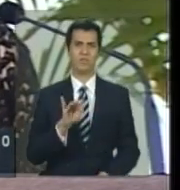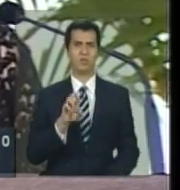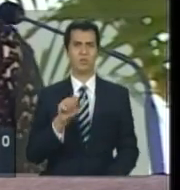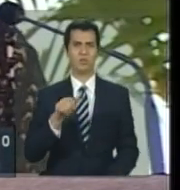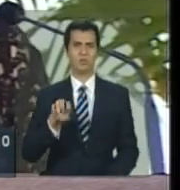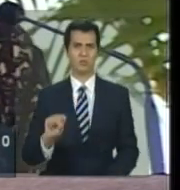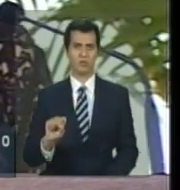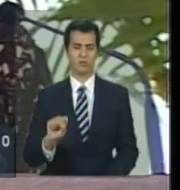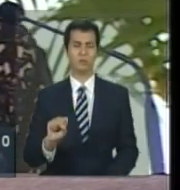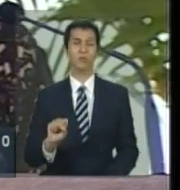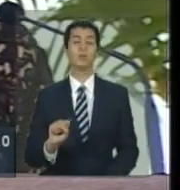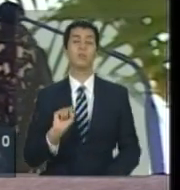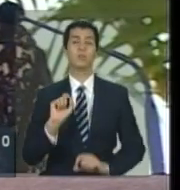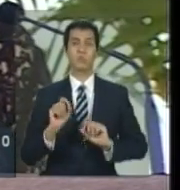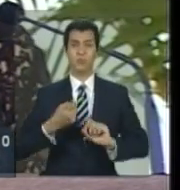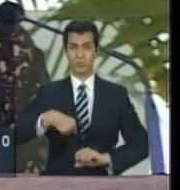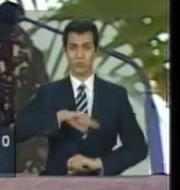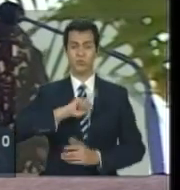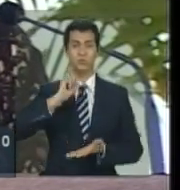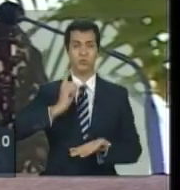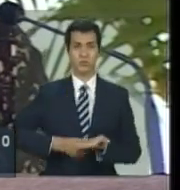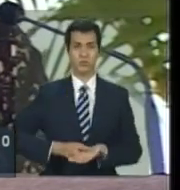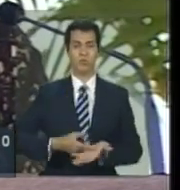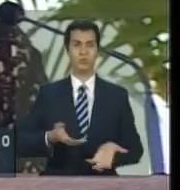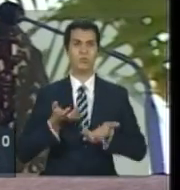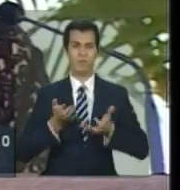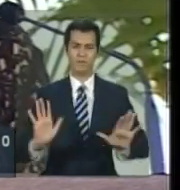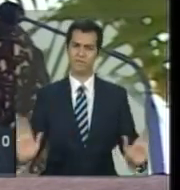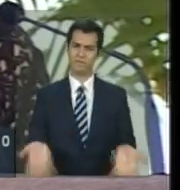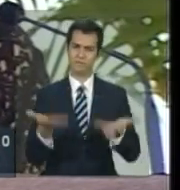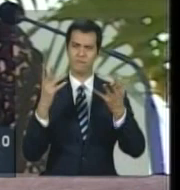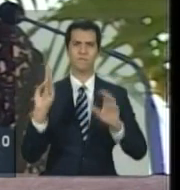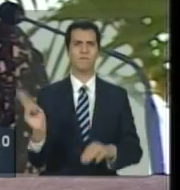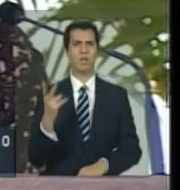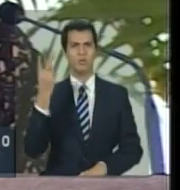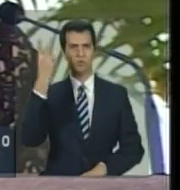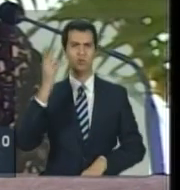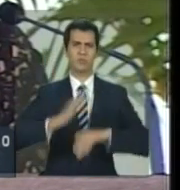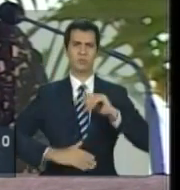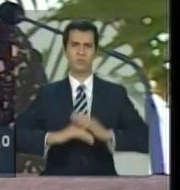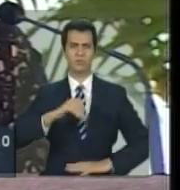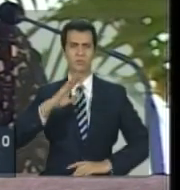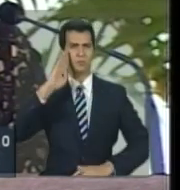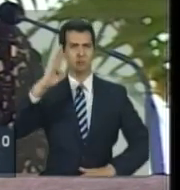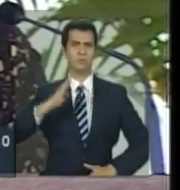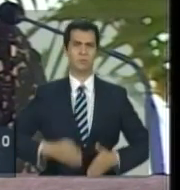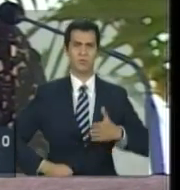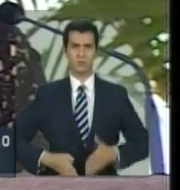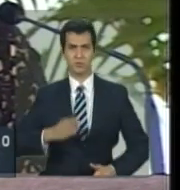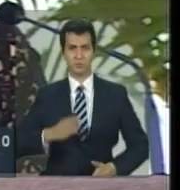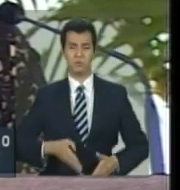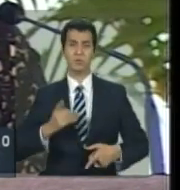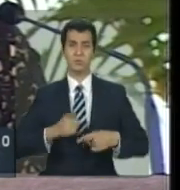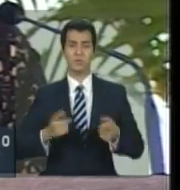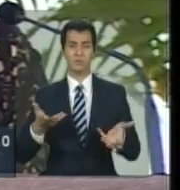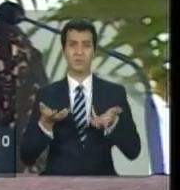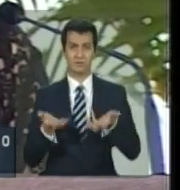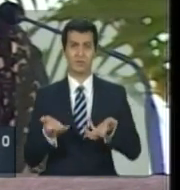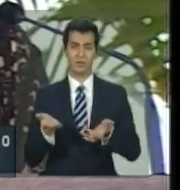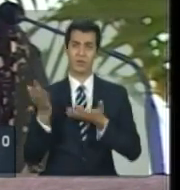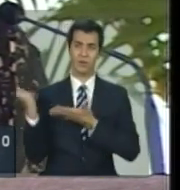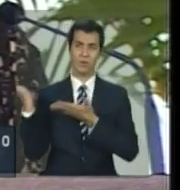Estamos comprometidos com a valorização da profissão militar para que continuemos atraindo para nossas Forças